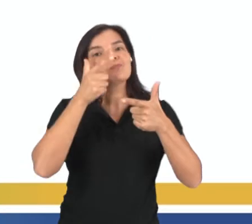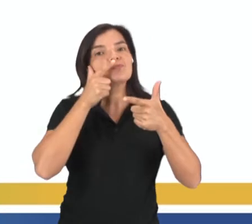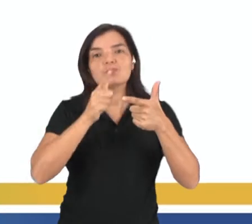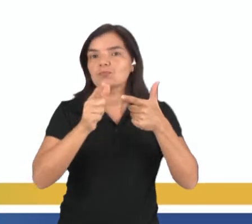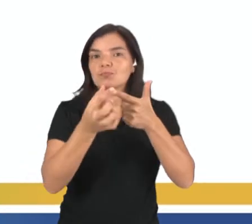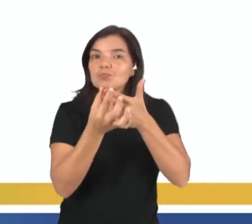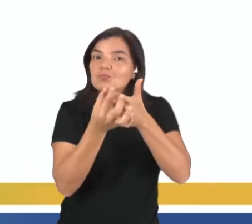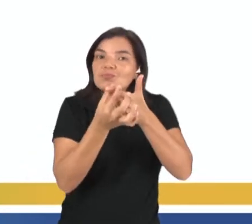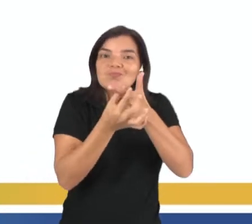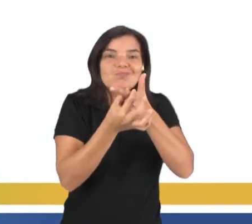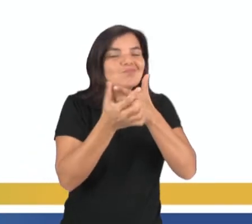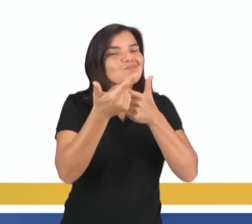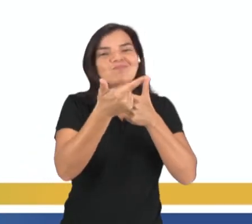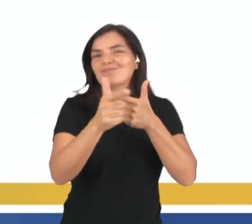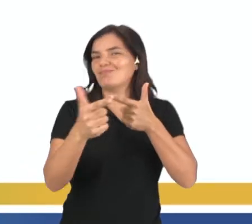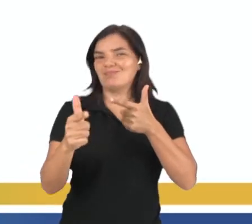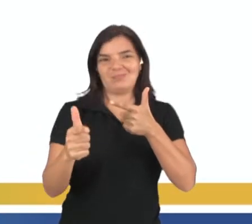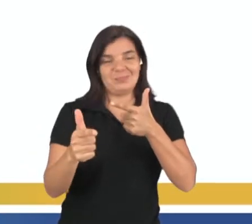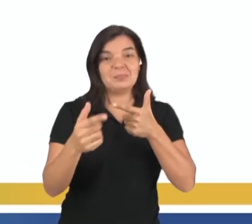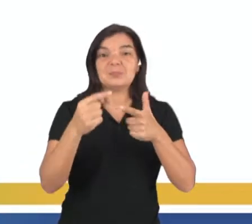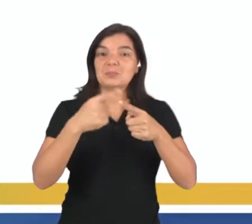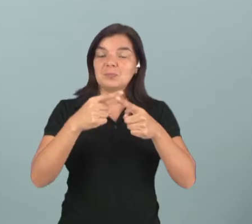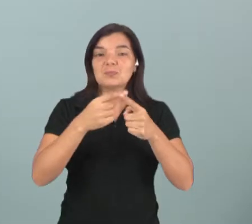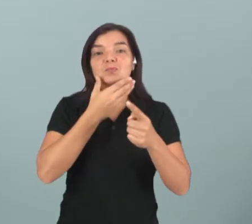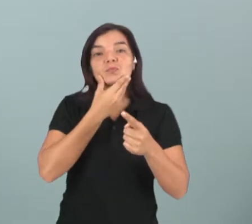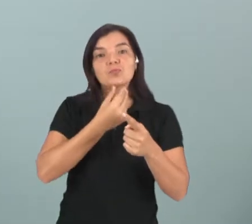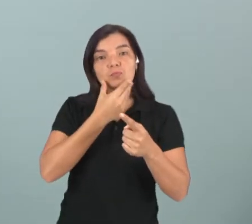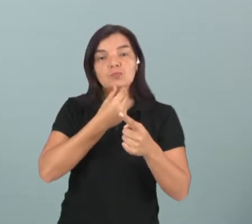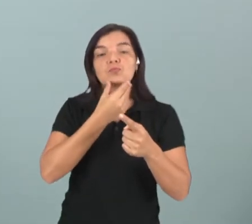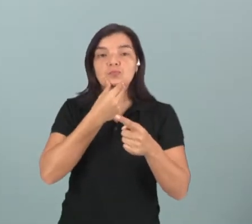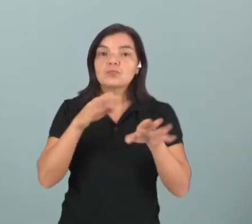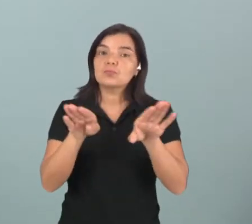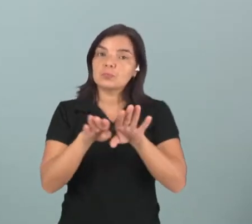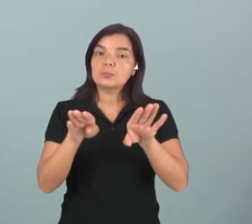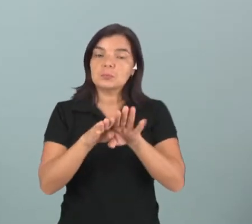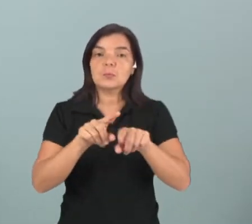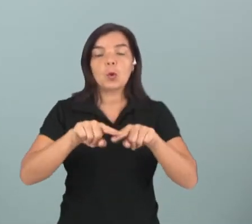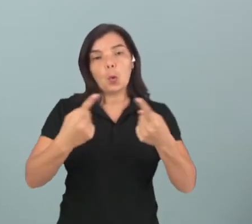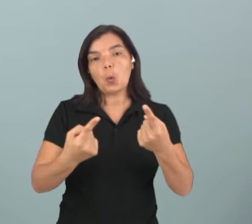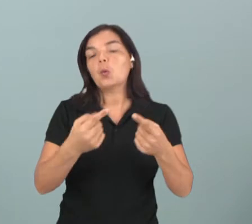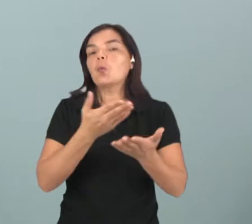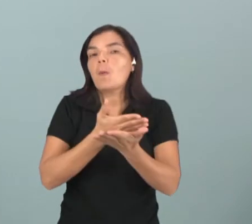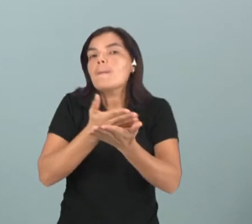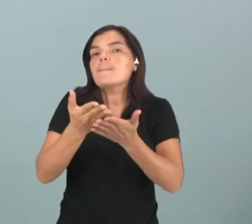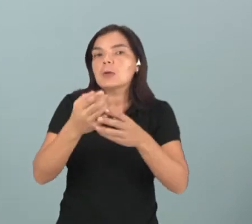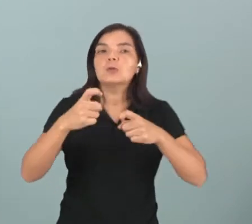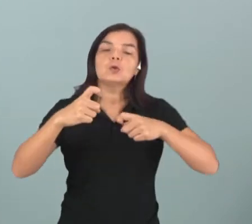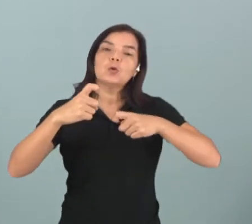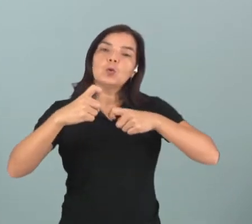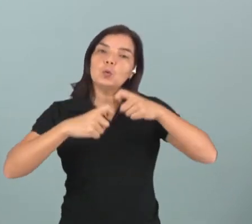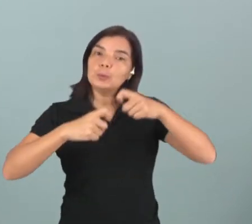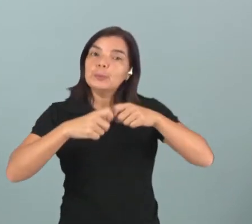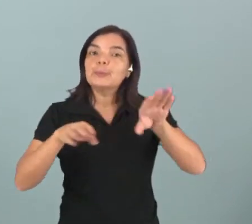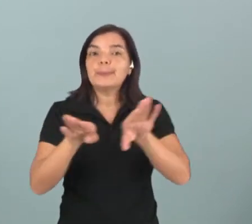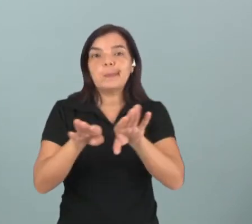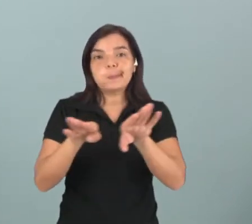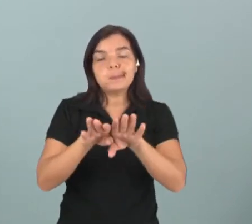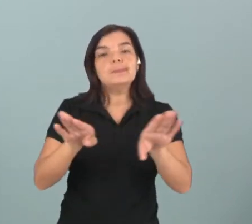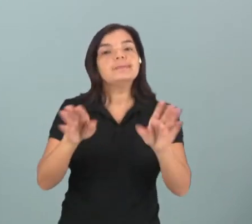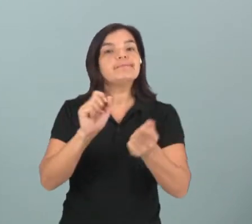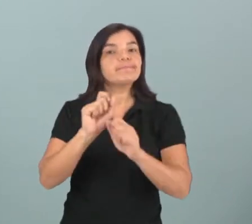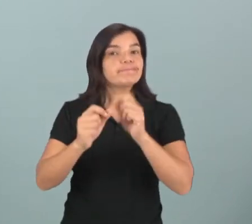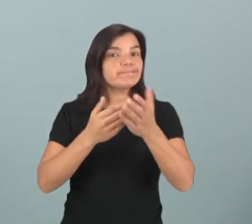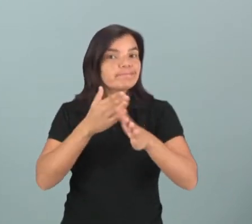consegue retornar à medida que o homem ele começa a sua atividade sexual, ele tem dificuldade para que ocorra uma